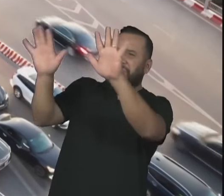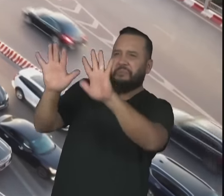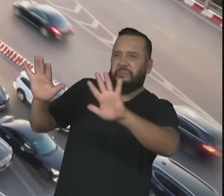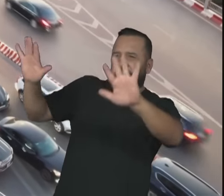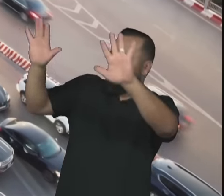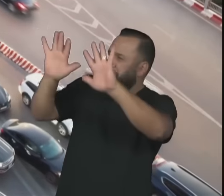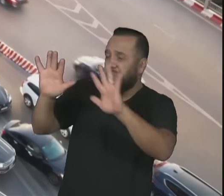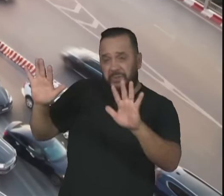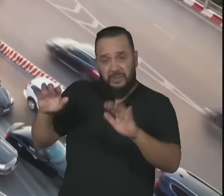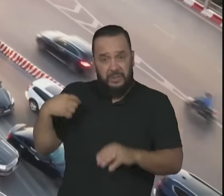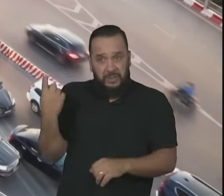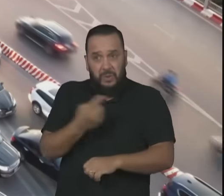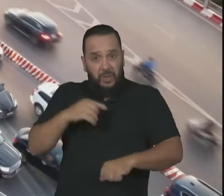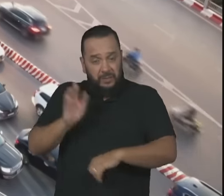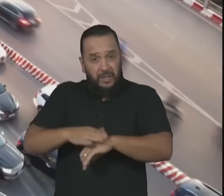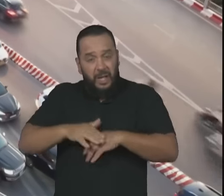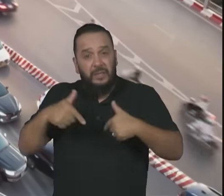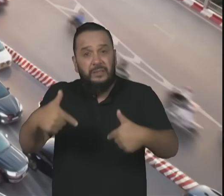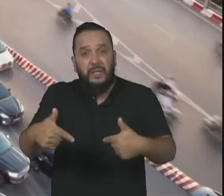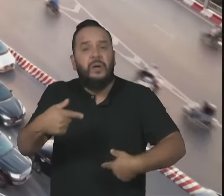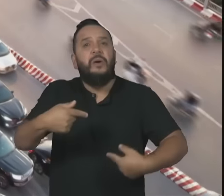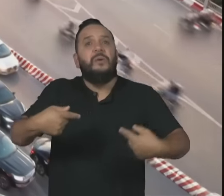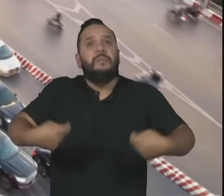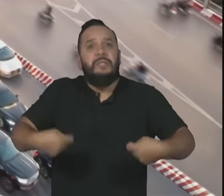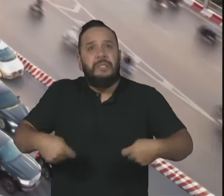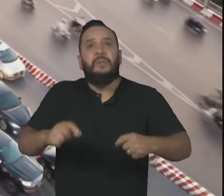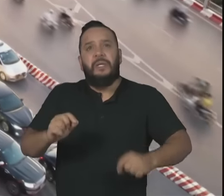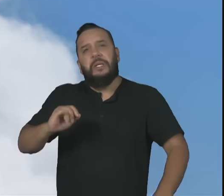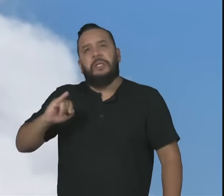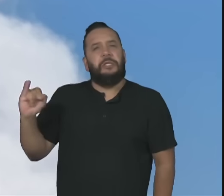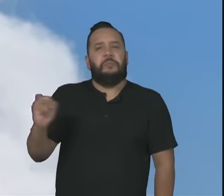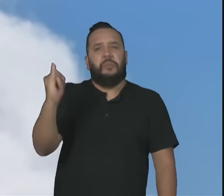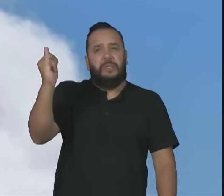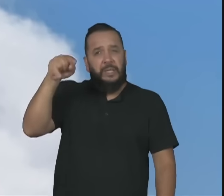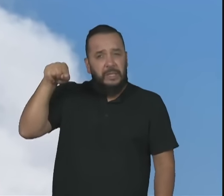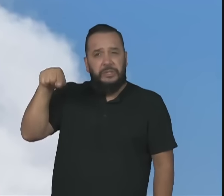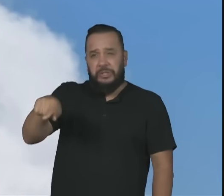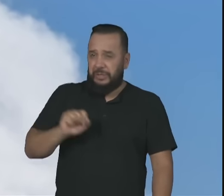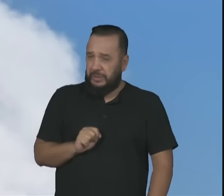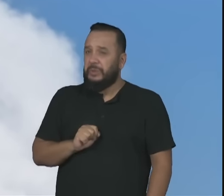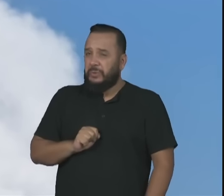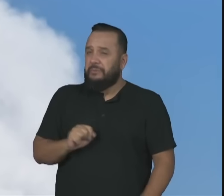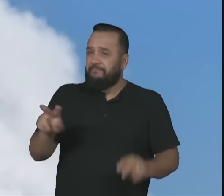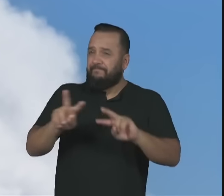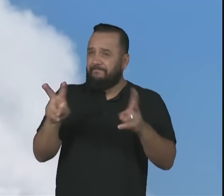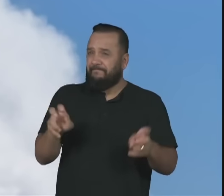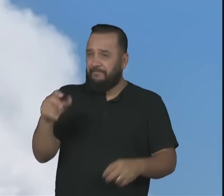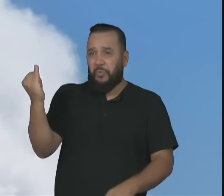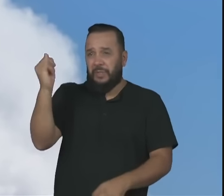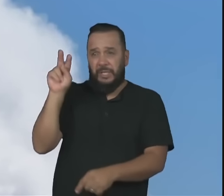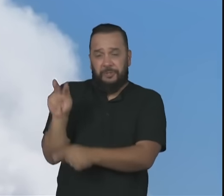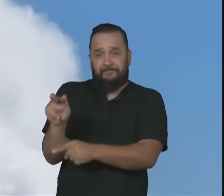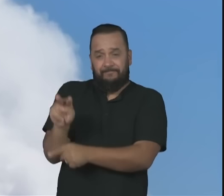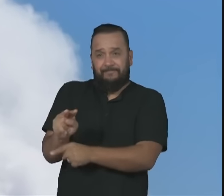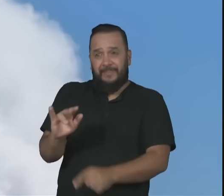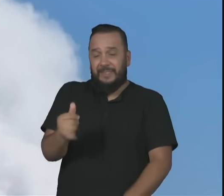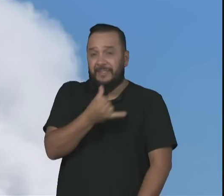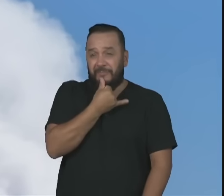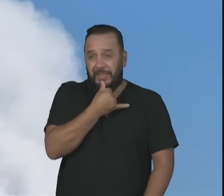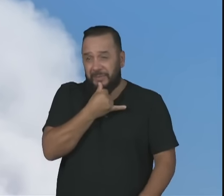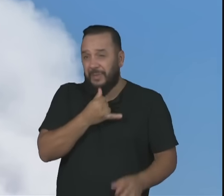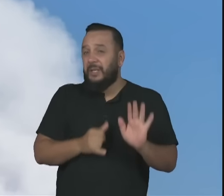públicas, nós temos que colocar isso como fator preponderante. E, infelizmente, na